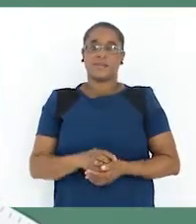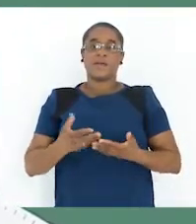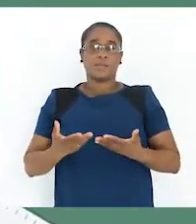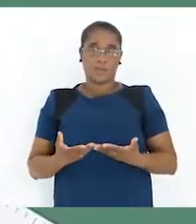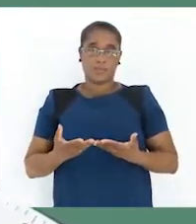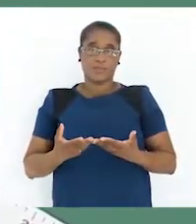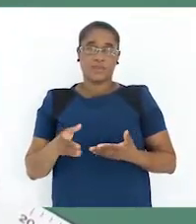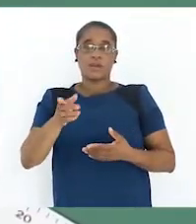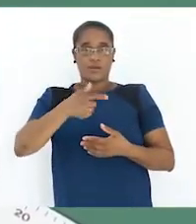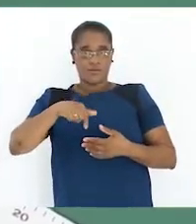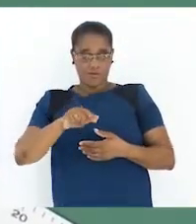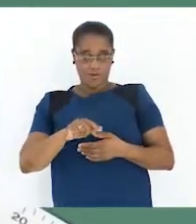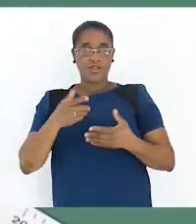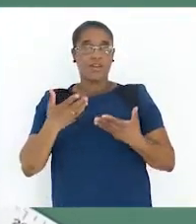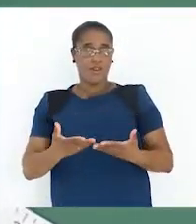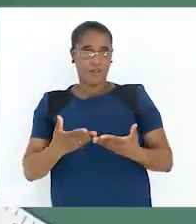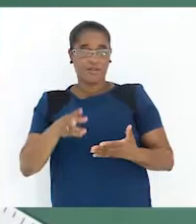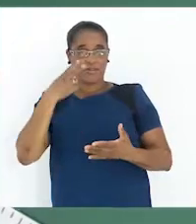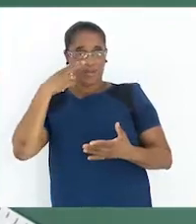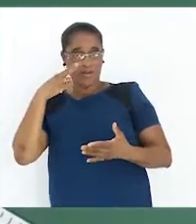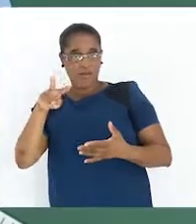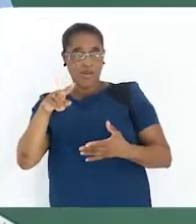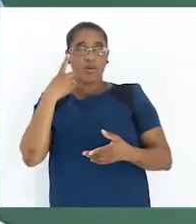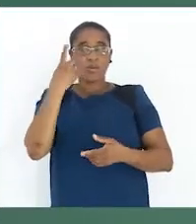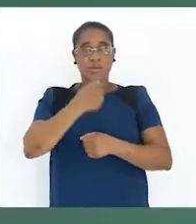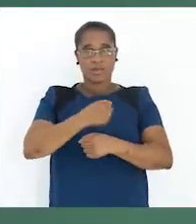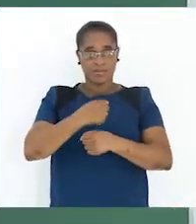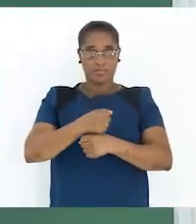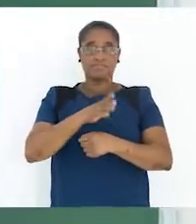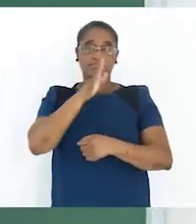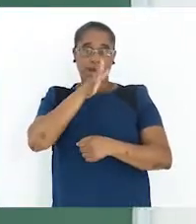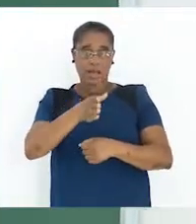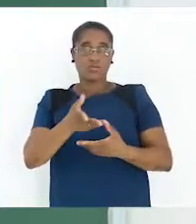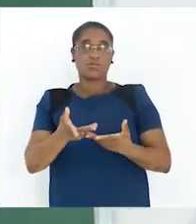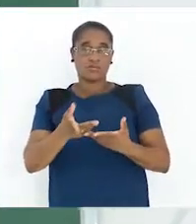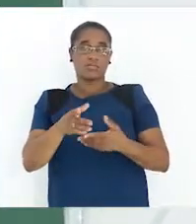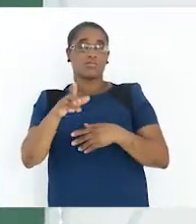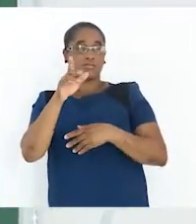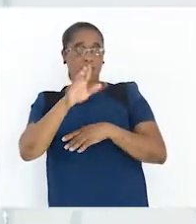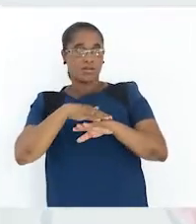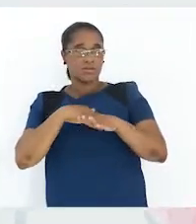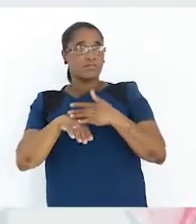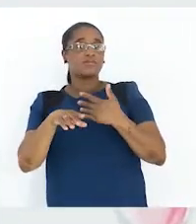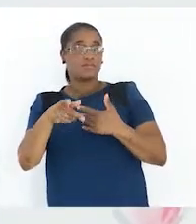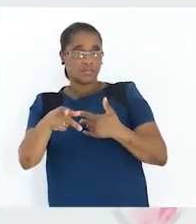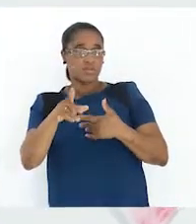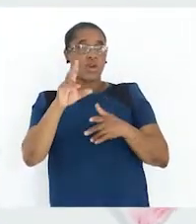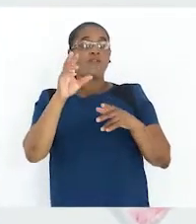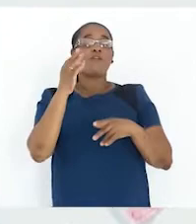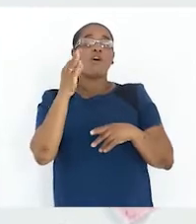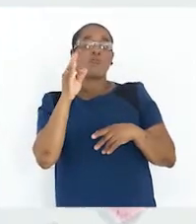Bom, nós vamos ver um exercício prático para aplicar a fórmula